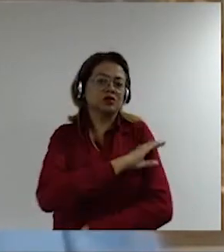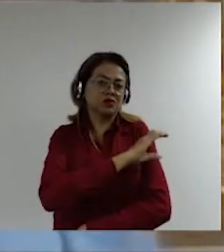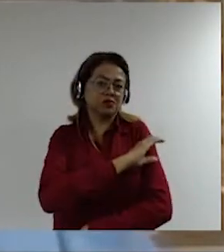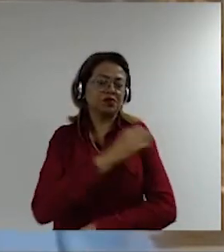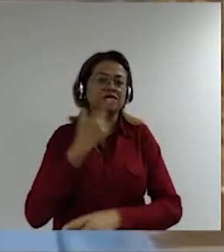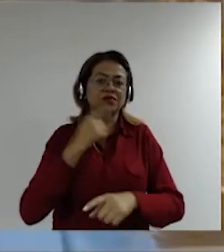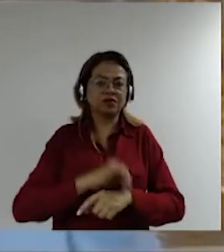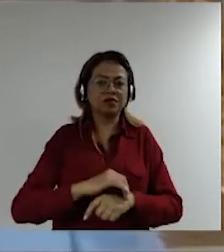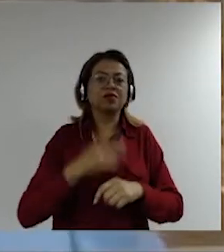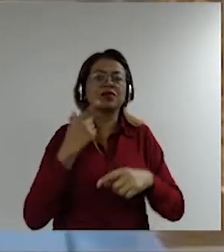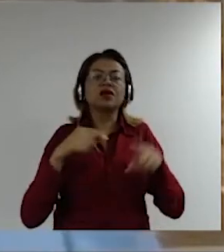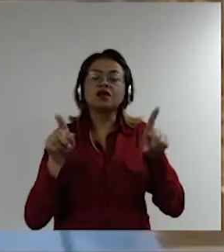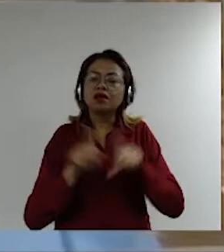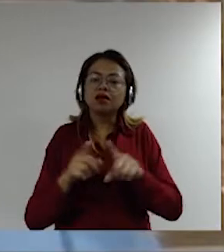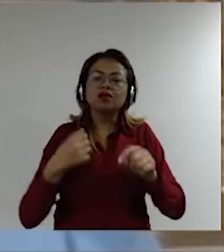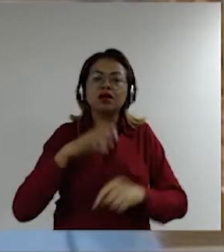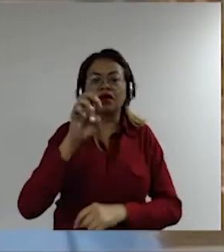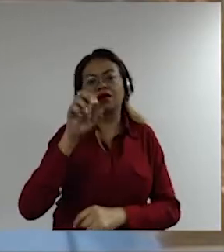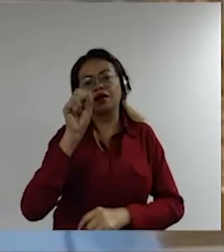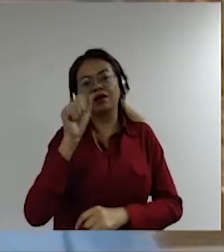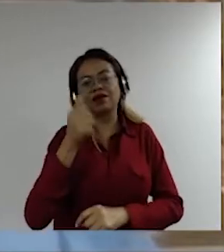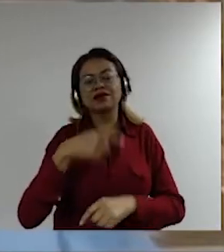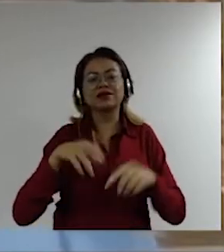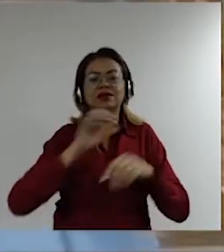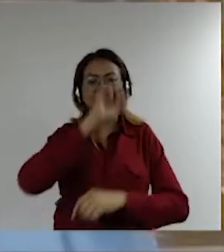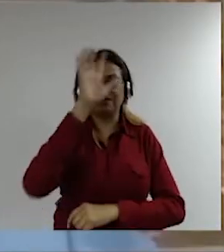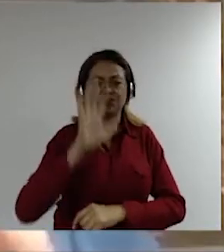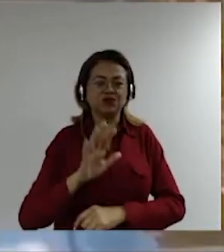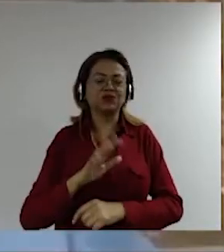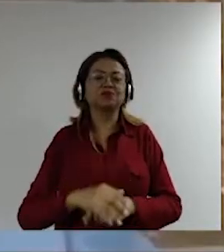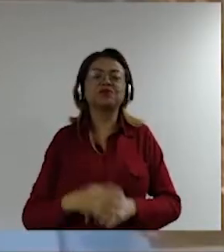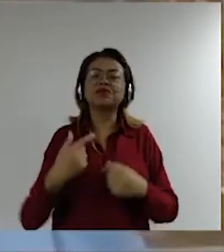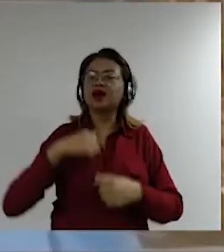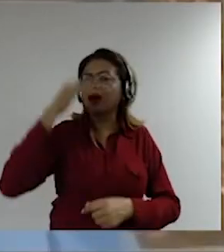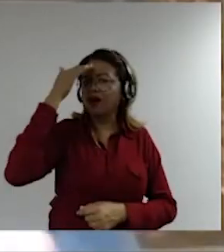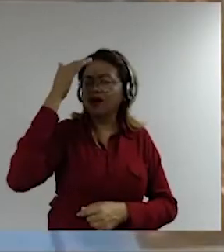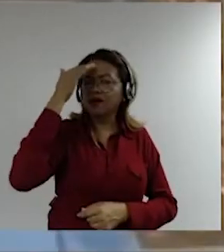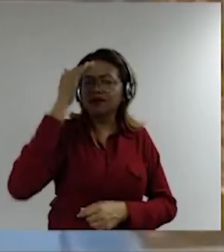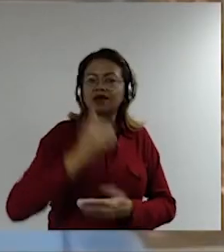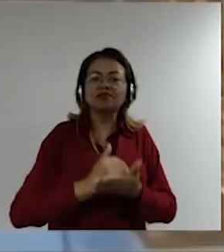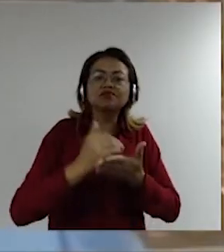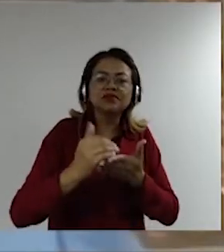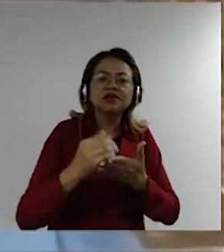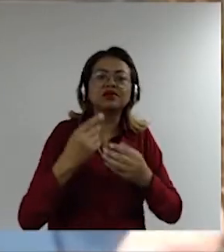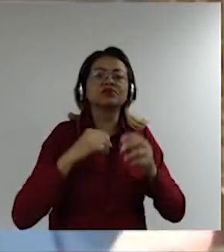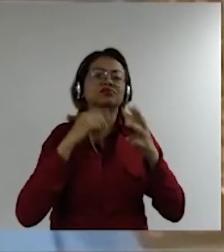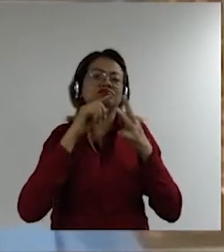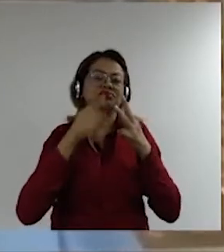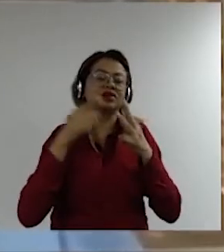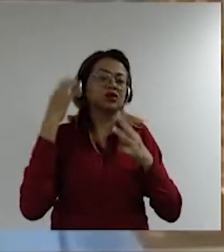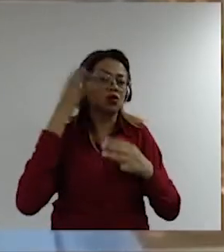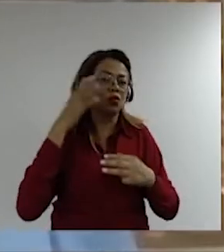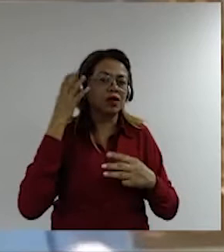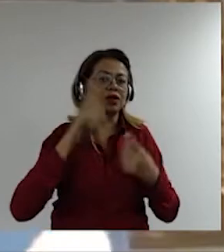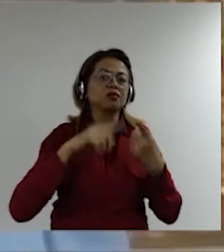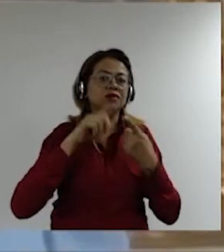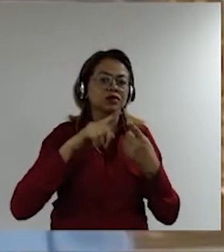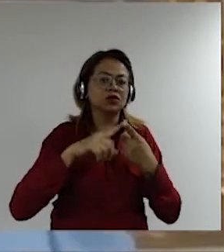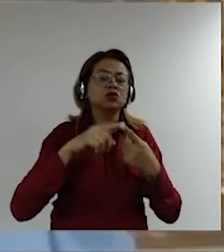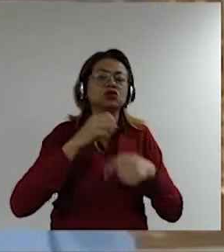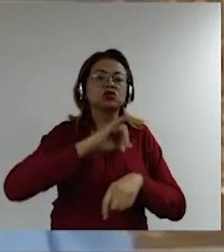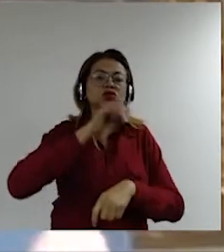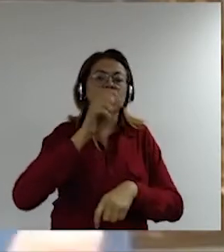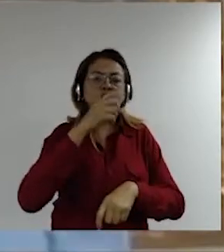executivo e diretor-geral da ESA Nacional, Dr. Rony Proes Duarte, e agradecer imensamente aos palestrantes, Dr. João Batista, doutora